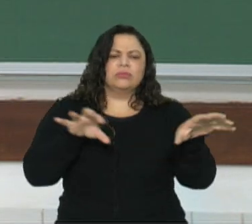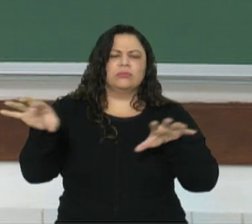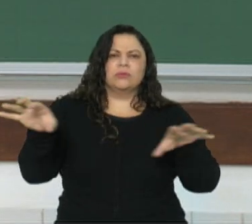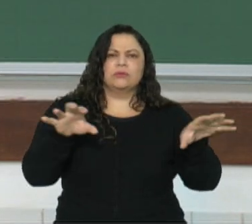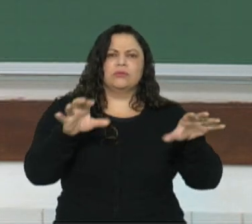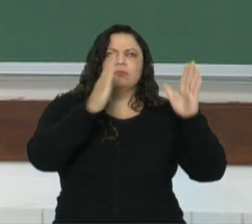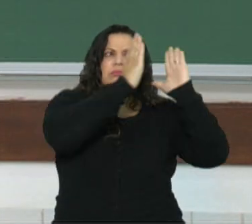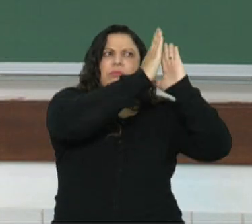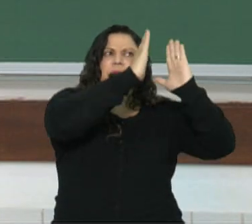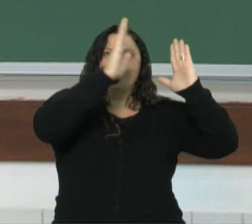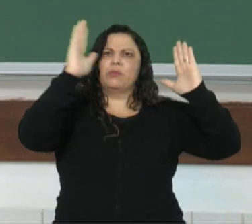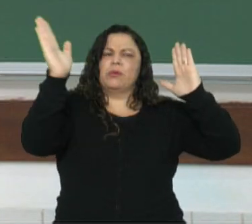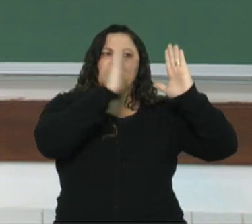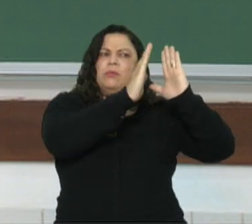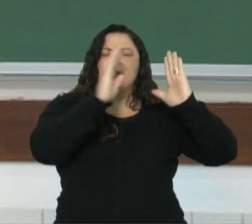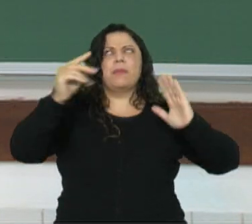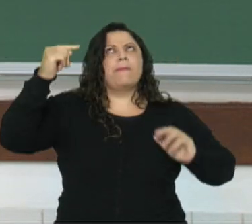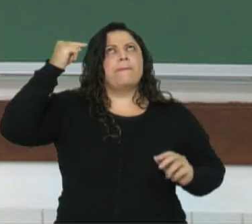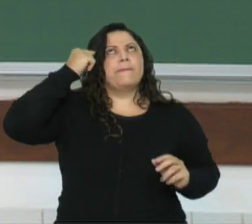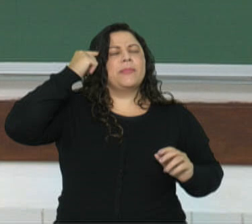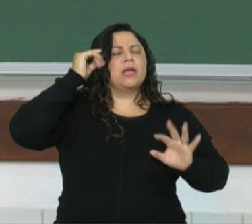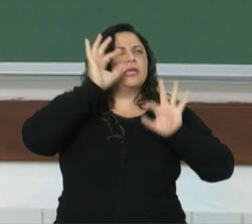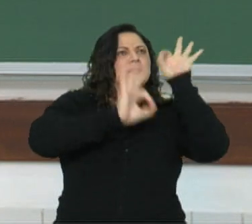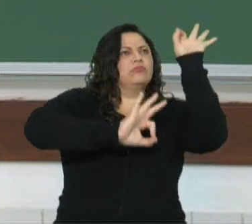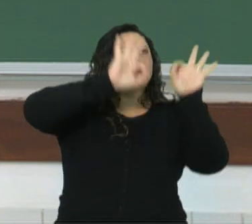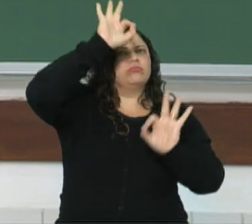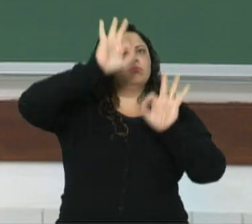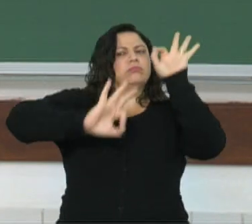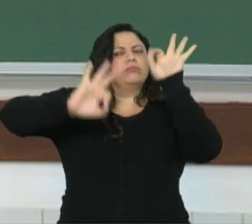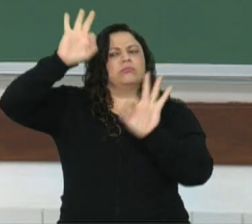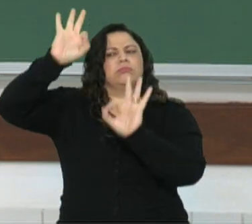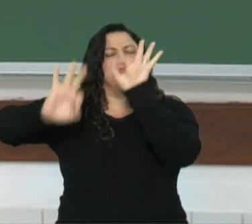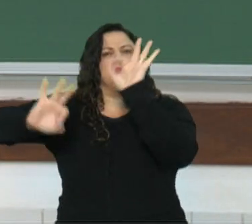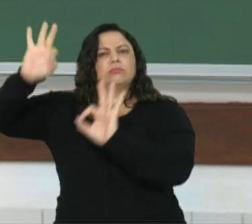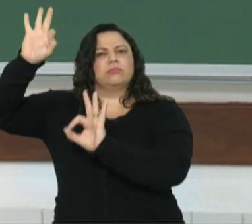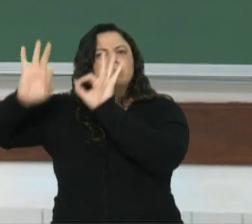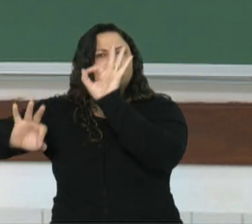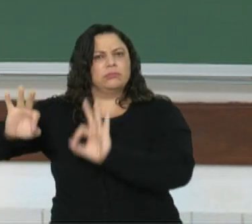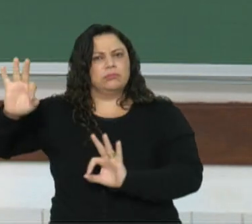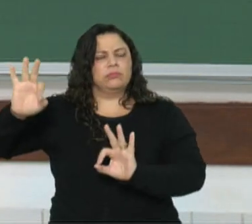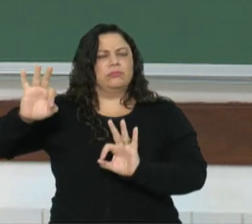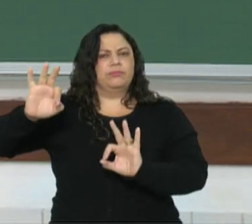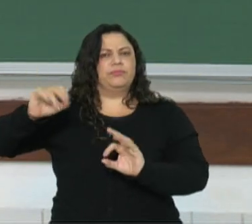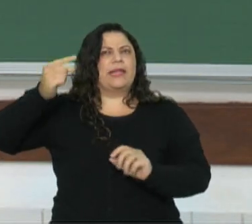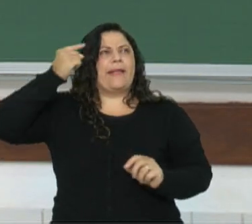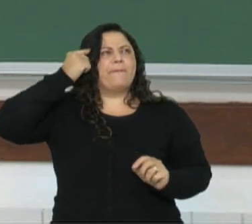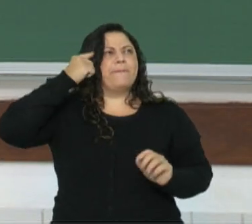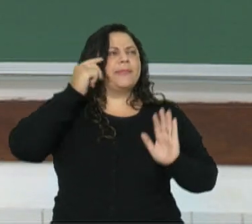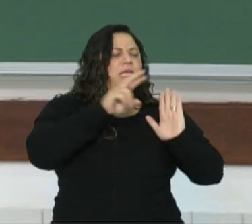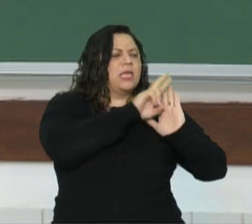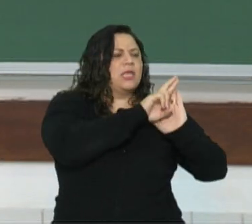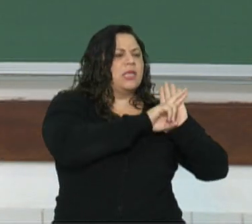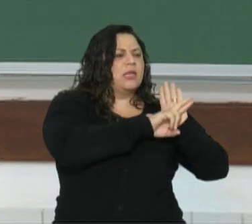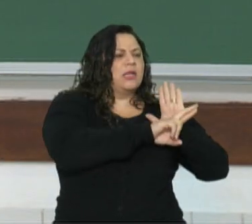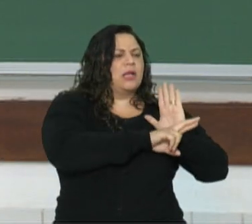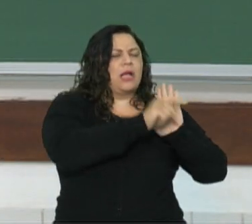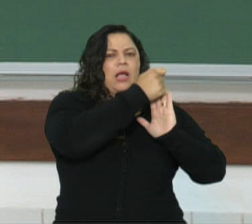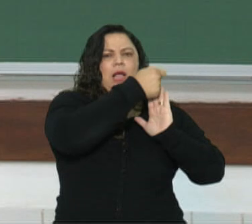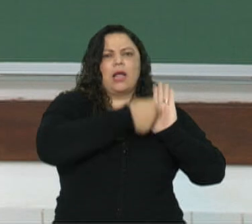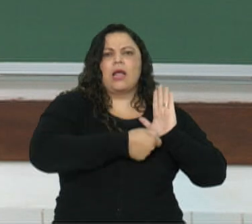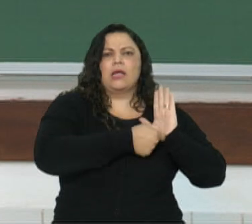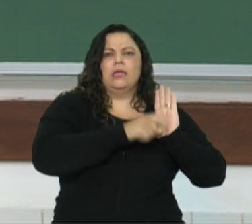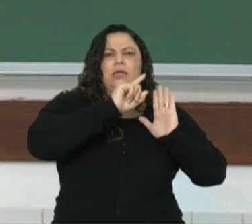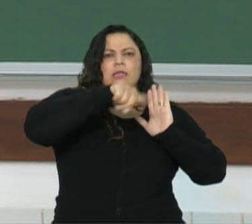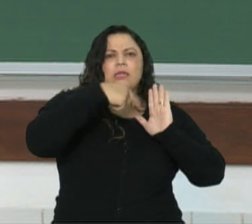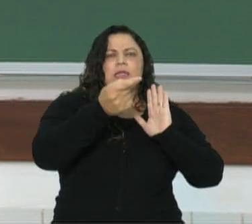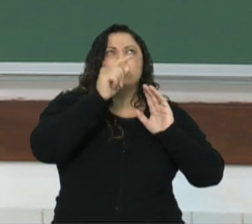maneira e aí bota certas regras antes de começar a fazer a coisa. E aí, ao fazer, as coisas estão tudo